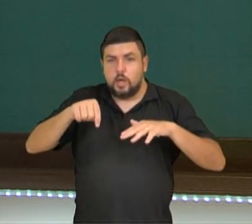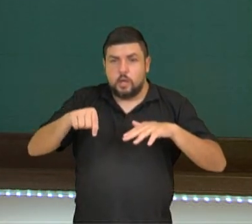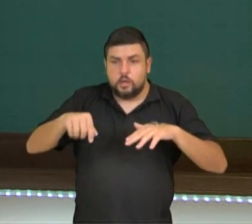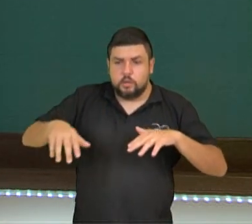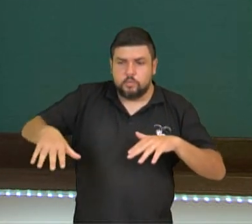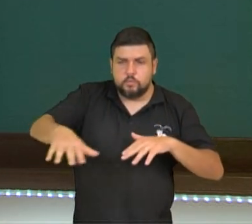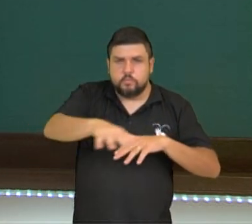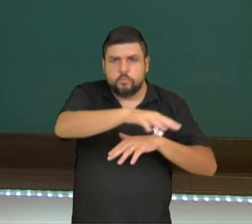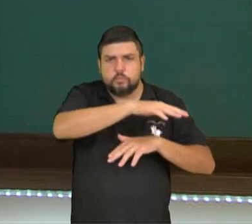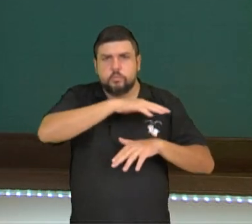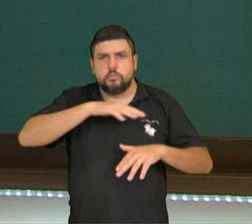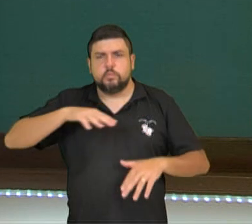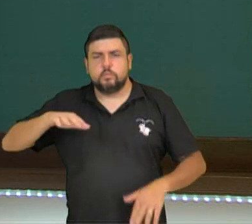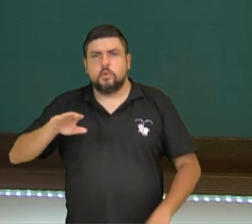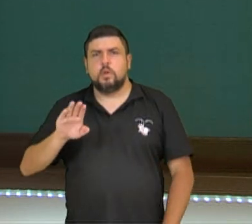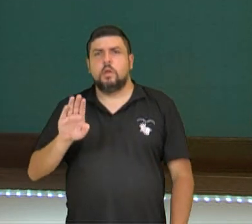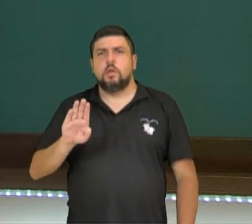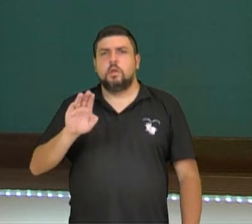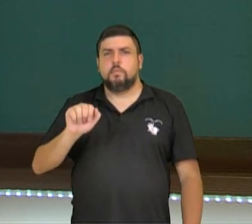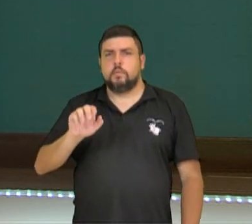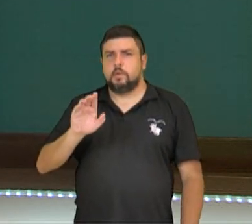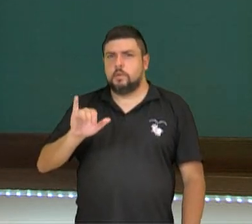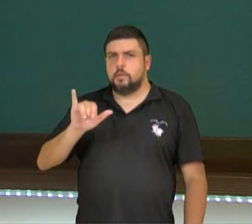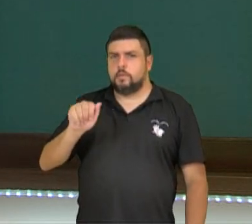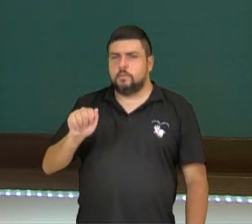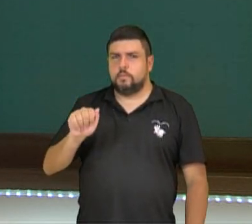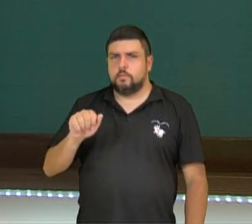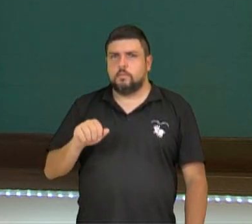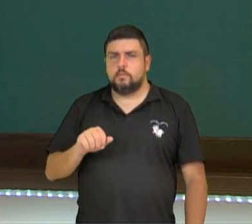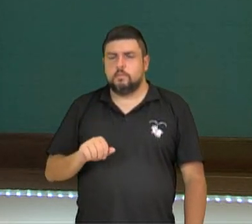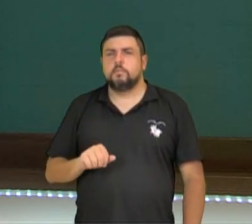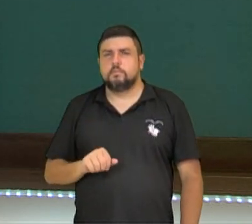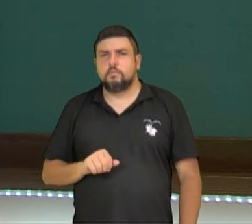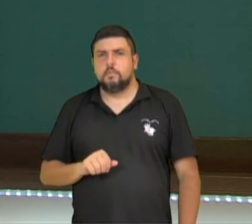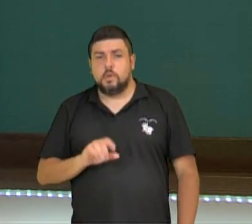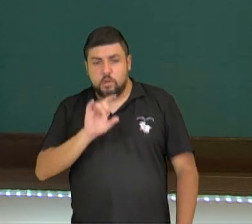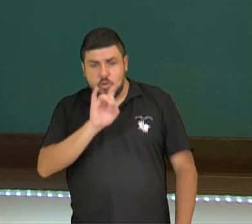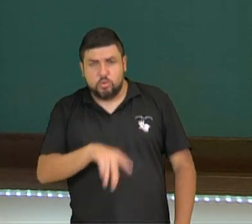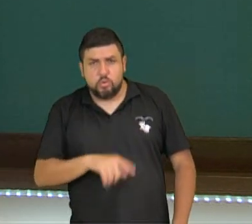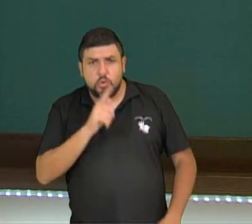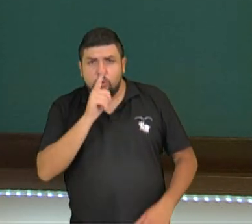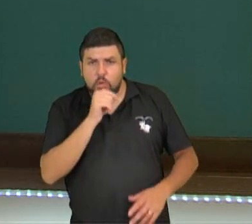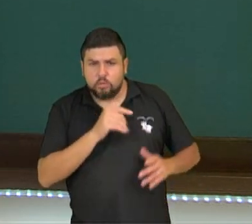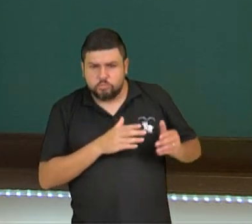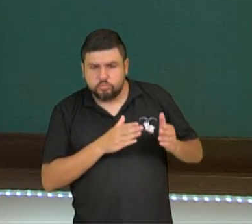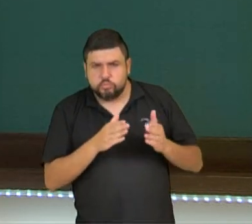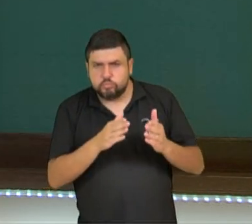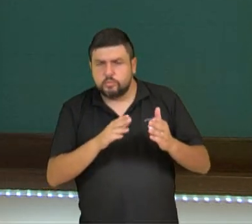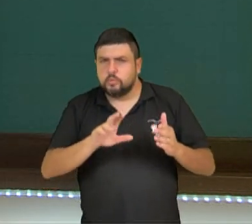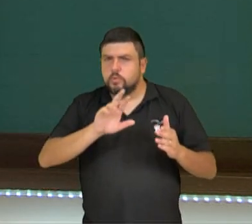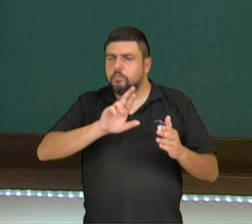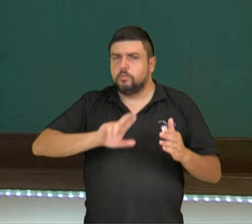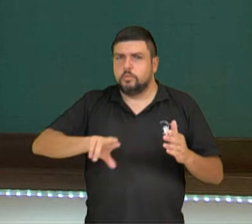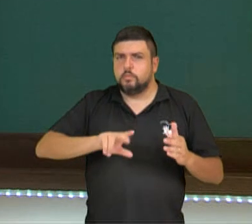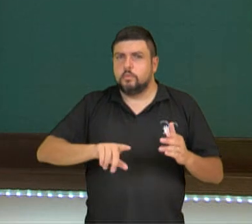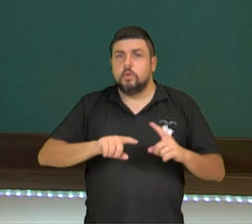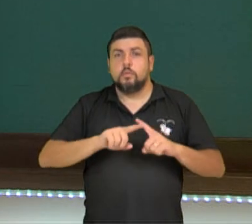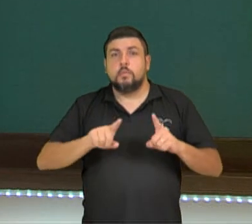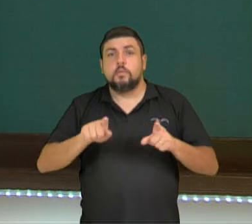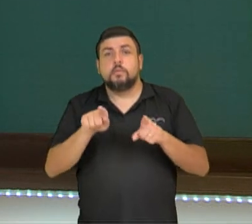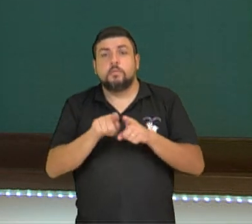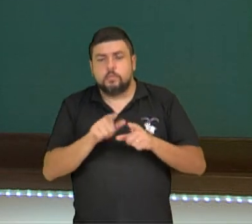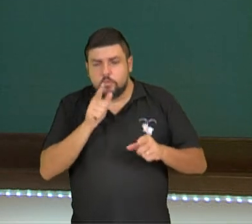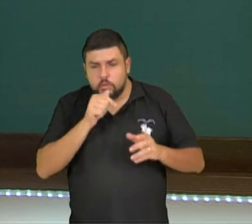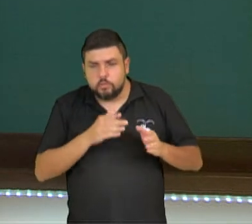falo de bacia hidrográfica, eu não falo somente dos rios, mas de toda a área em torno desses